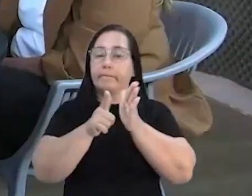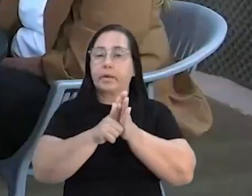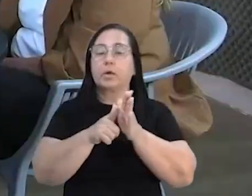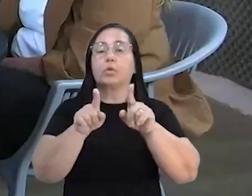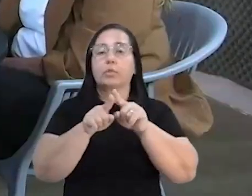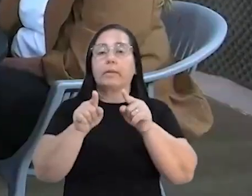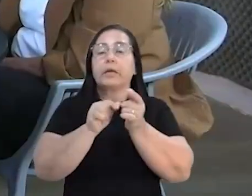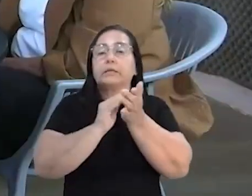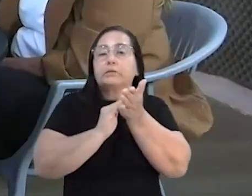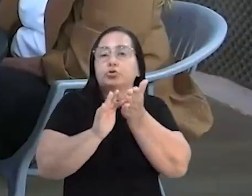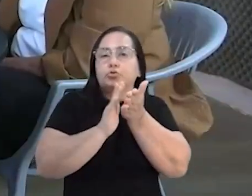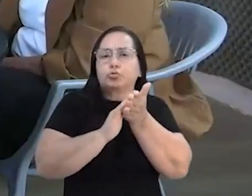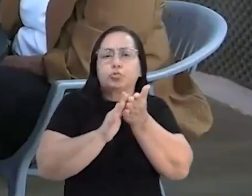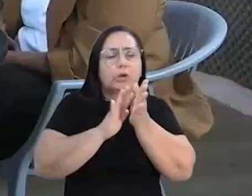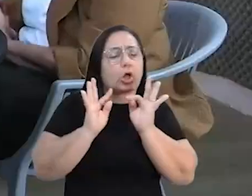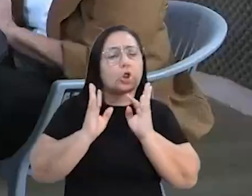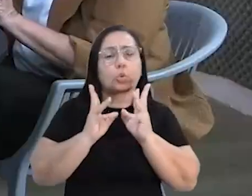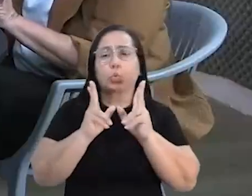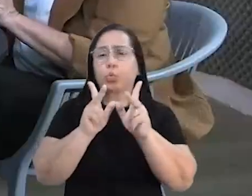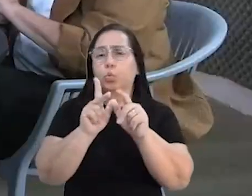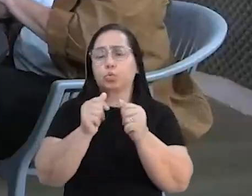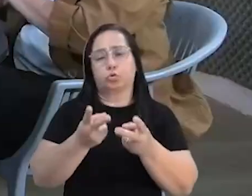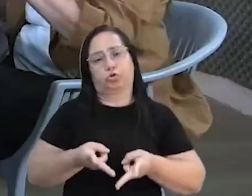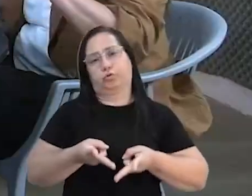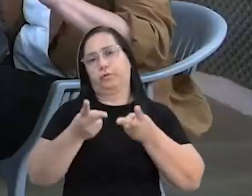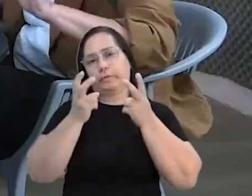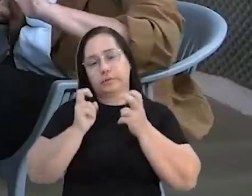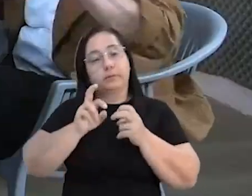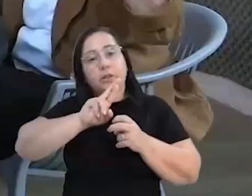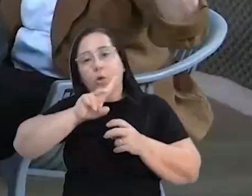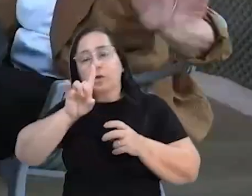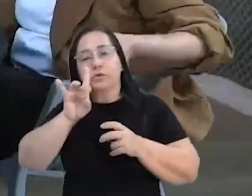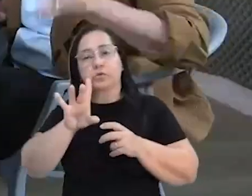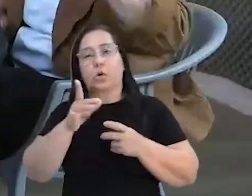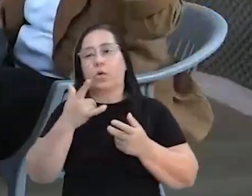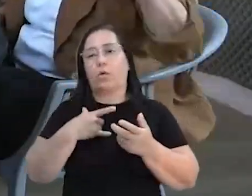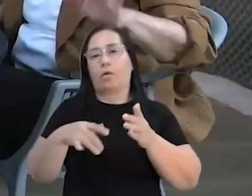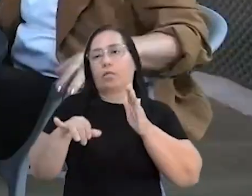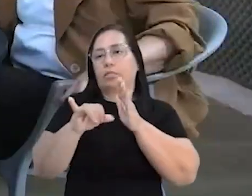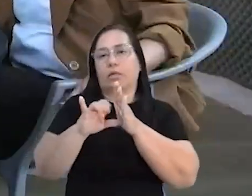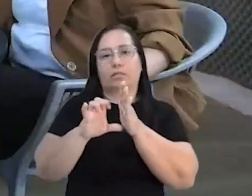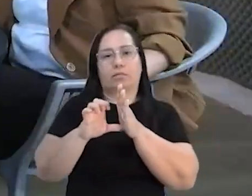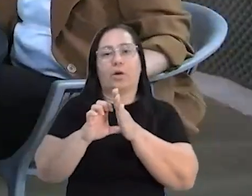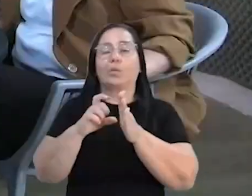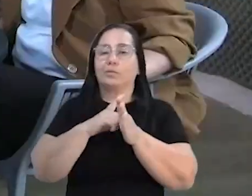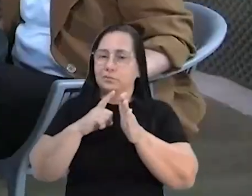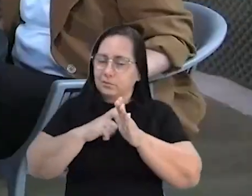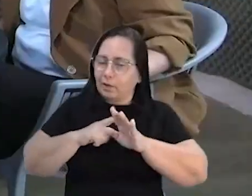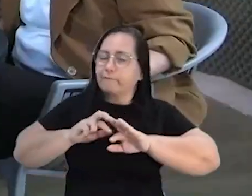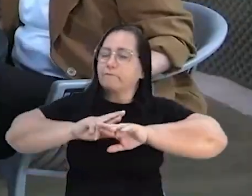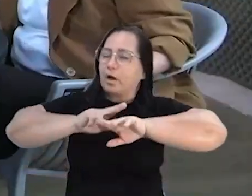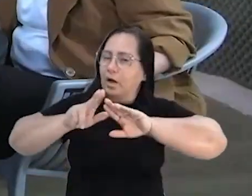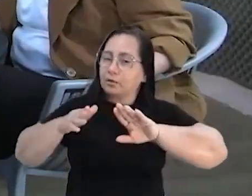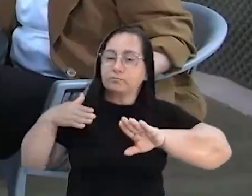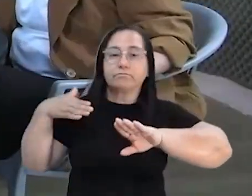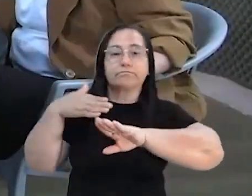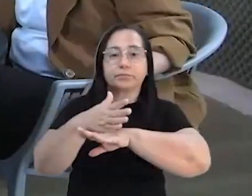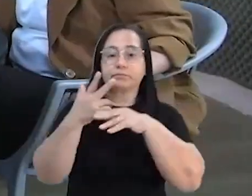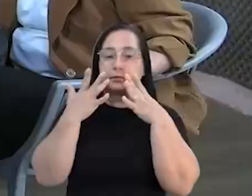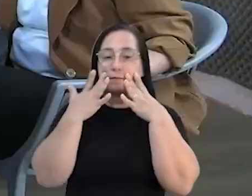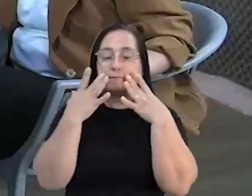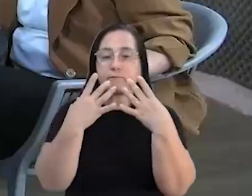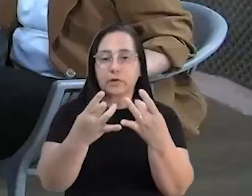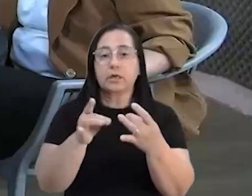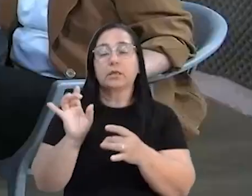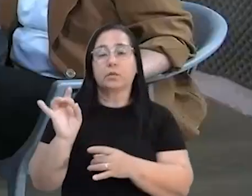a textura. Quantos sofás Não a fiquem gente com não medo, sentou? não é só digital. Quantos sofás Ficarem tranquilos. a gente não sentou, né? Em